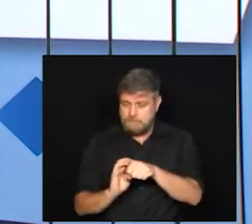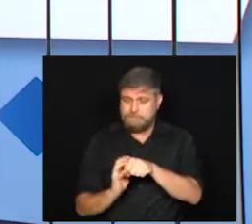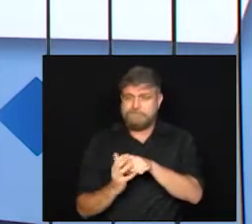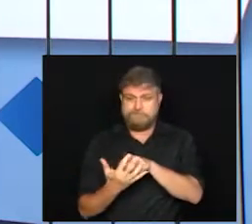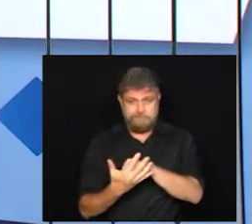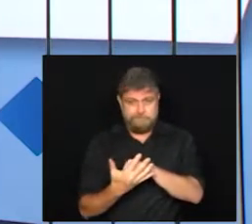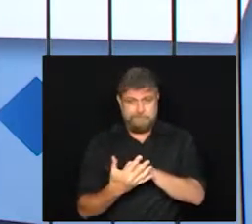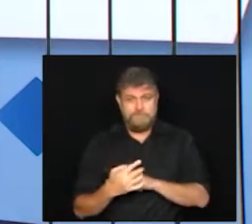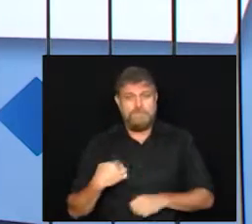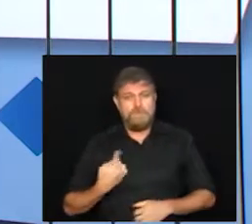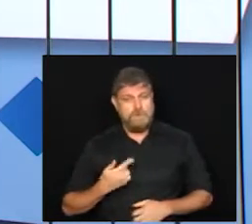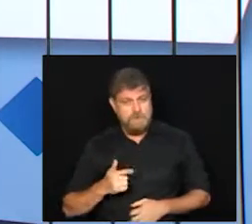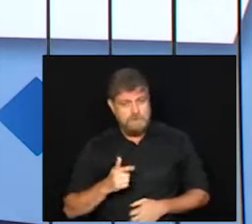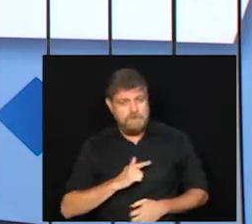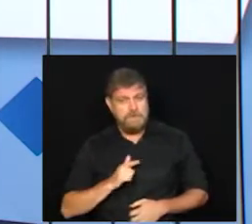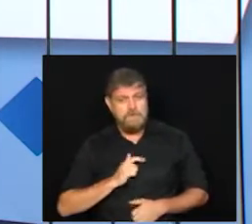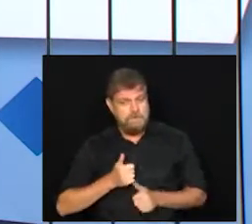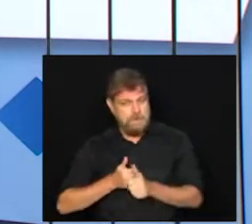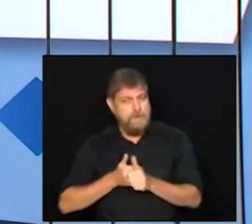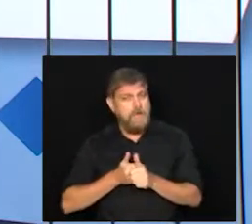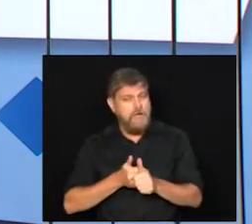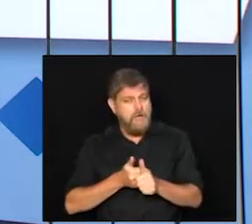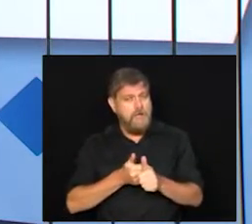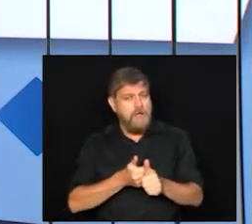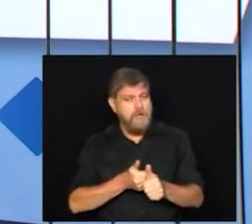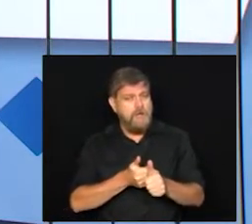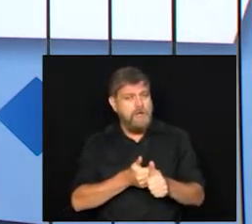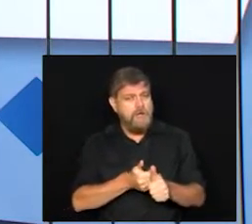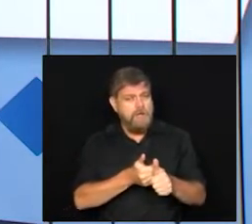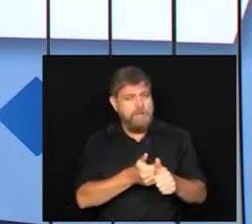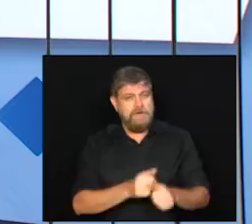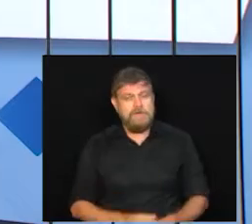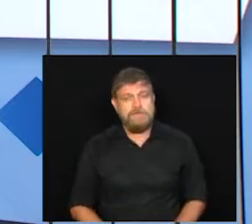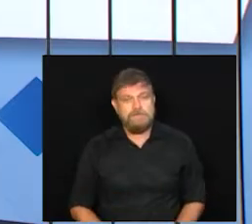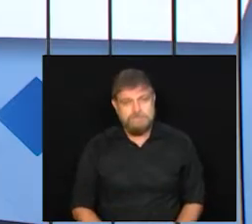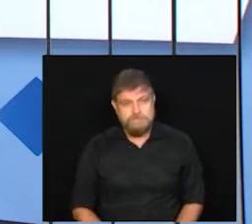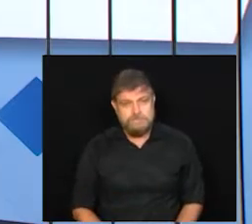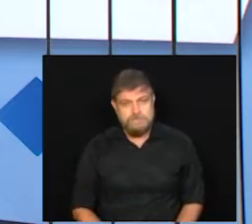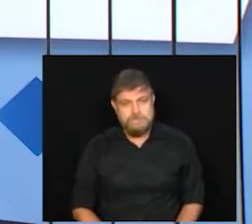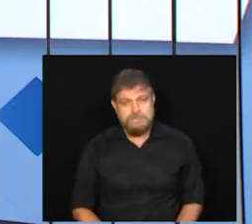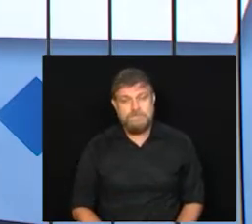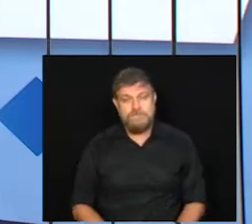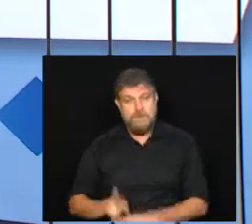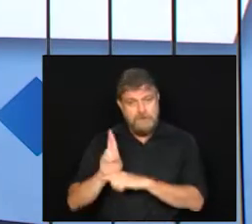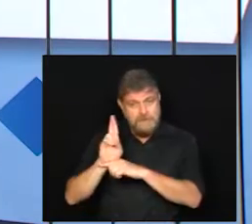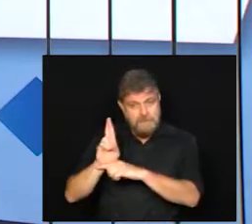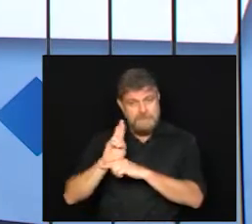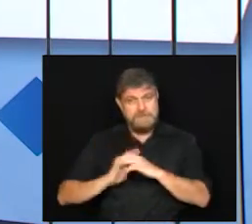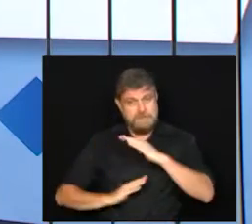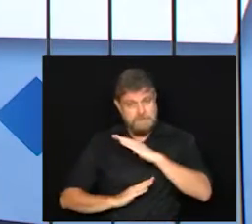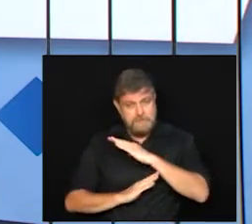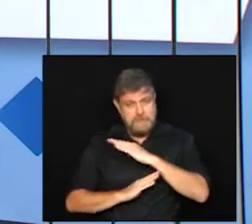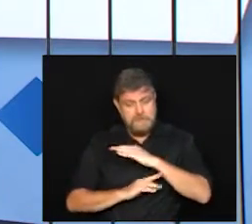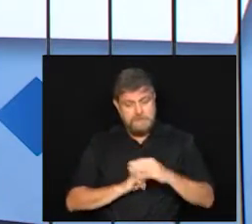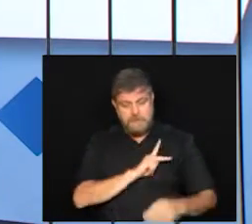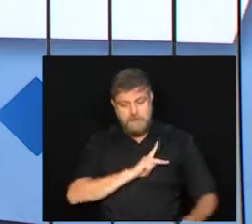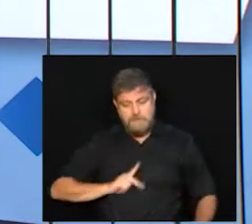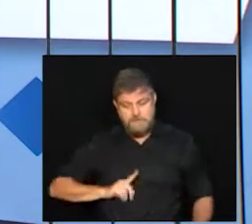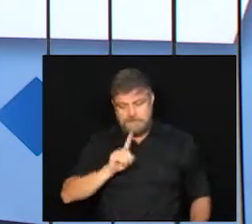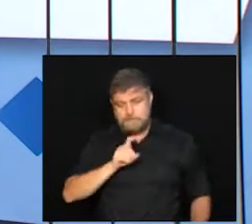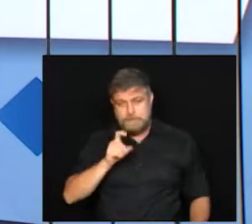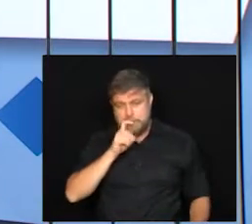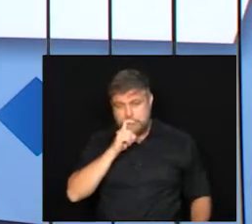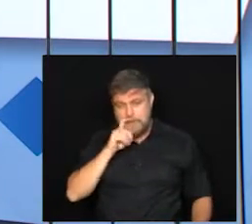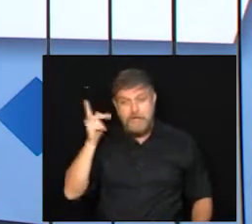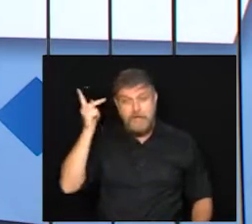Covid-19. Nós também vamos acompanhar aí a ida de representantes da Câmara, do presidente da Câmara São